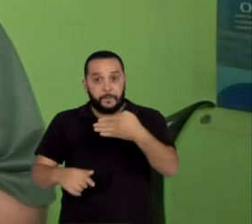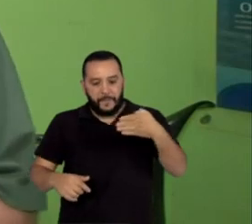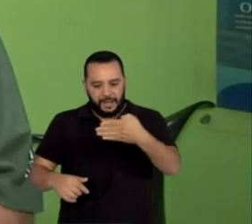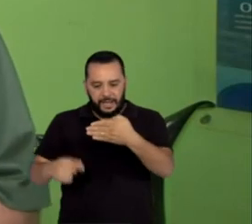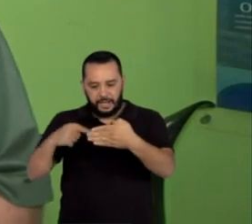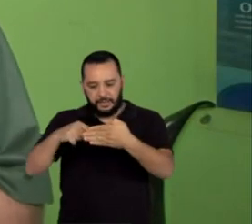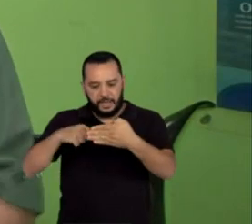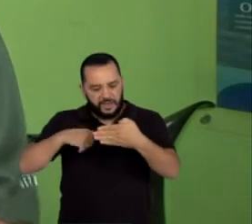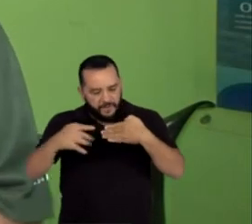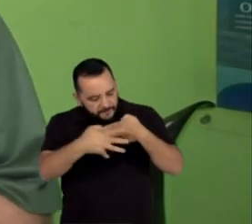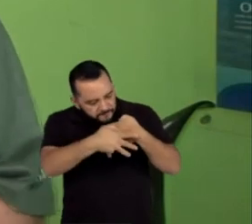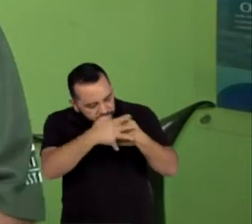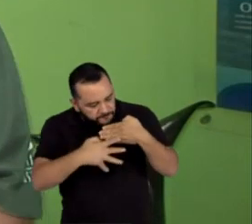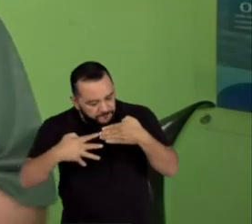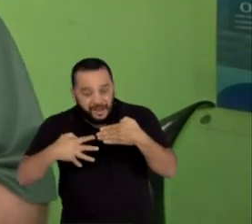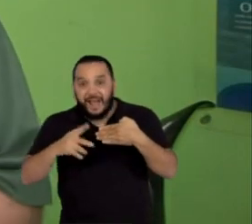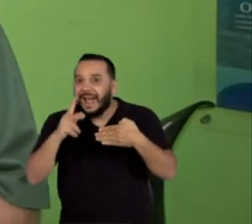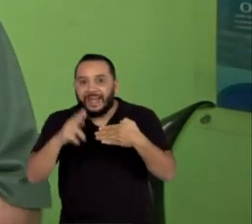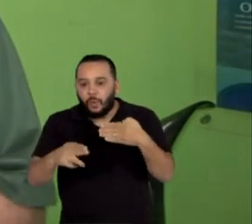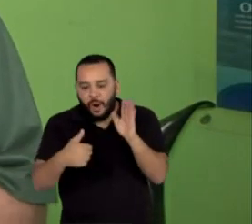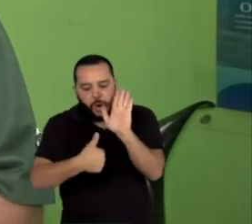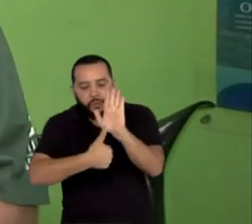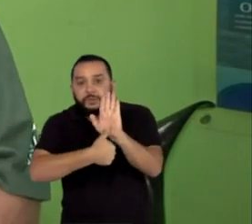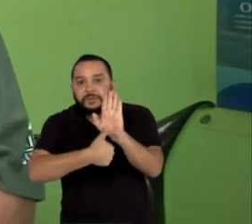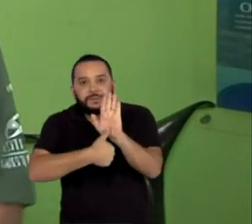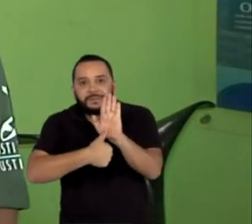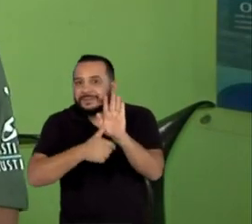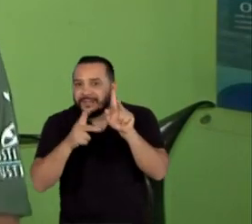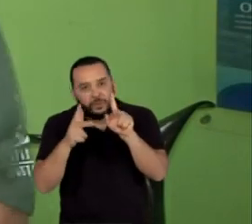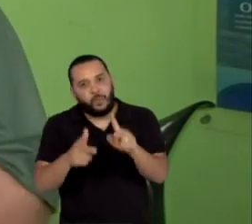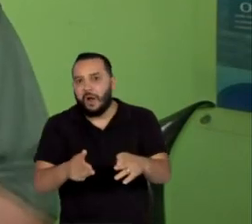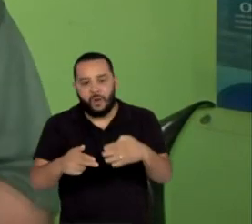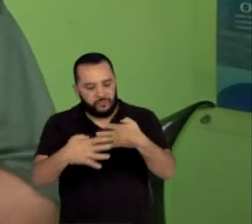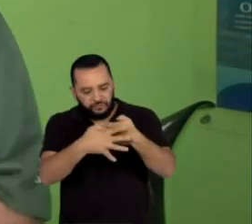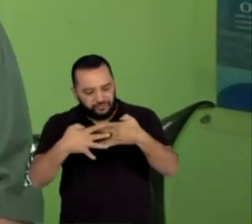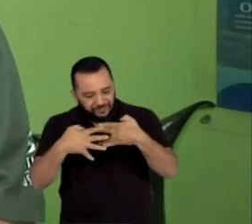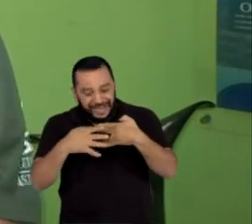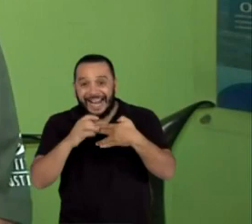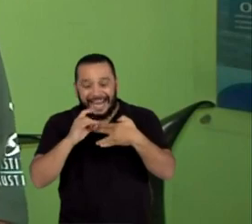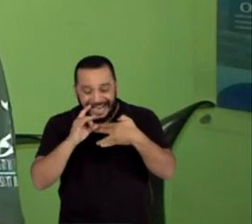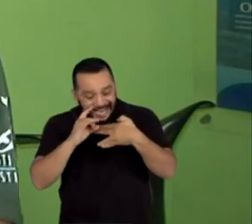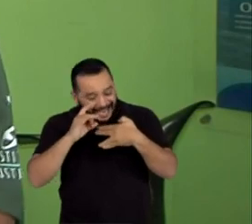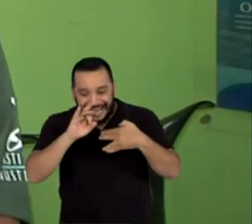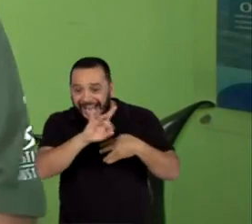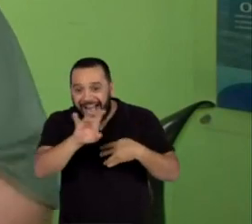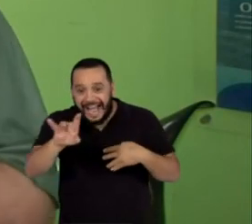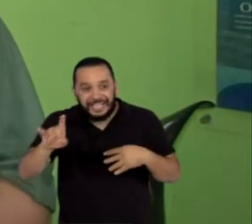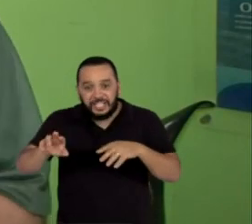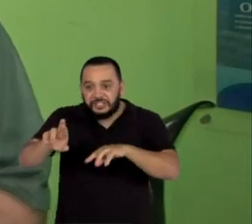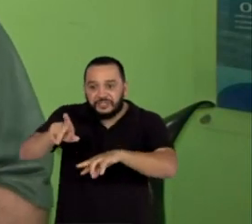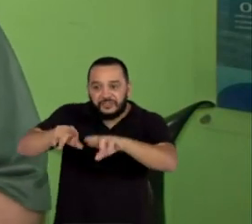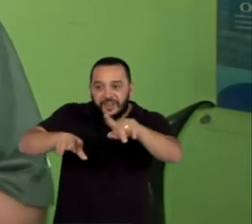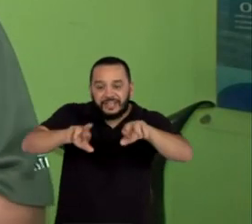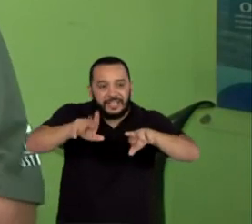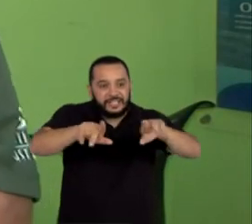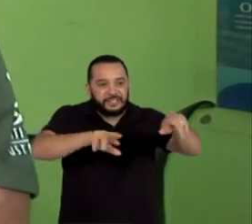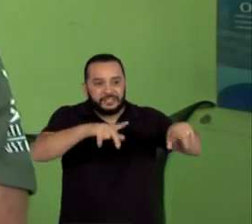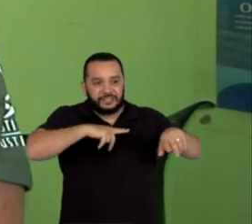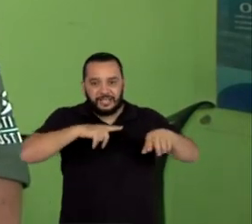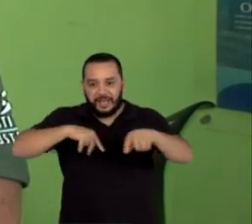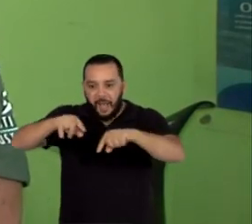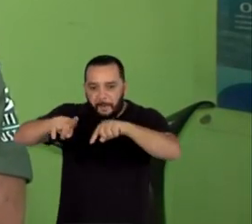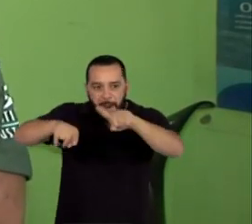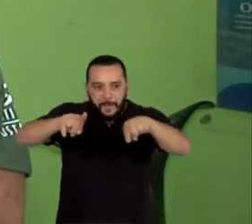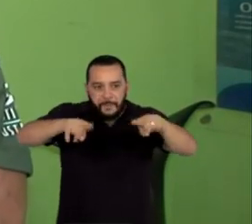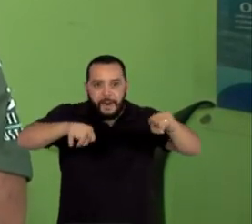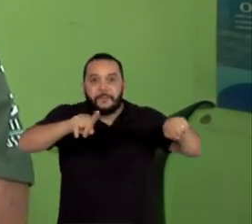impressão digital. Então, a partir dessas verrugas, a gente consegue identificar cada baleia e saber que baleia que veio aqui, quando que